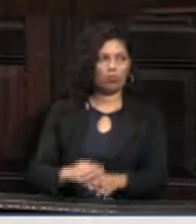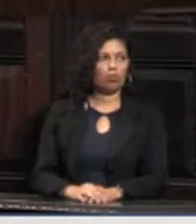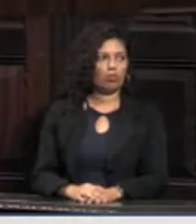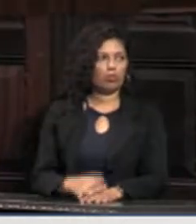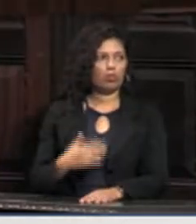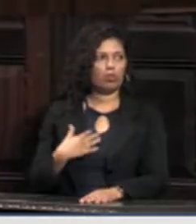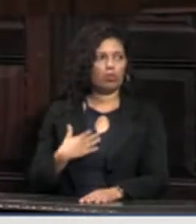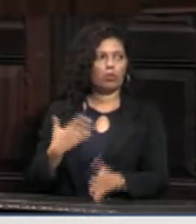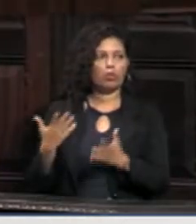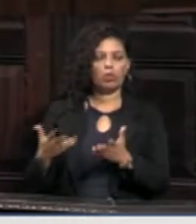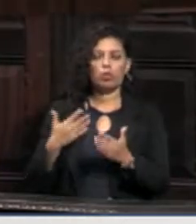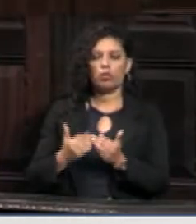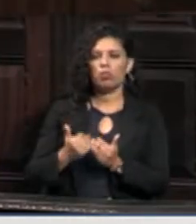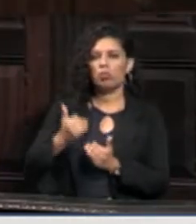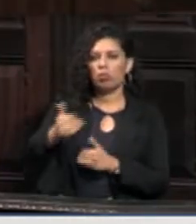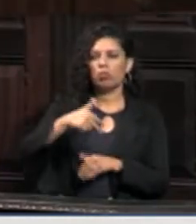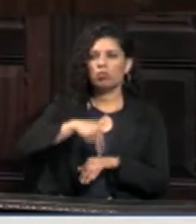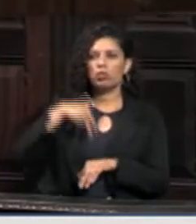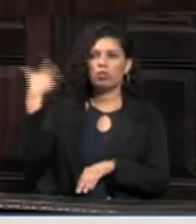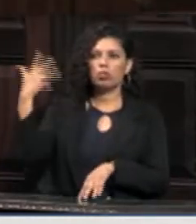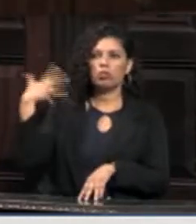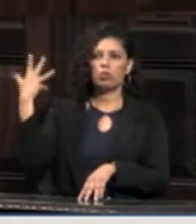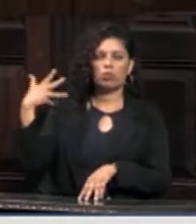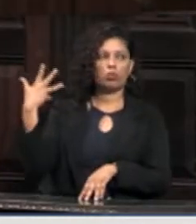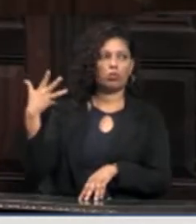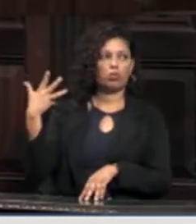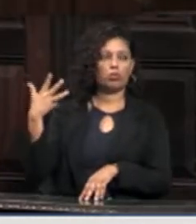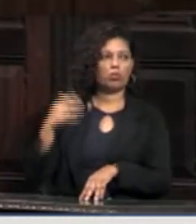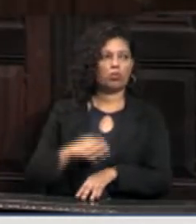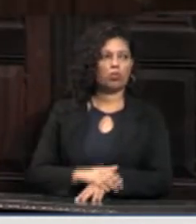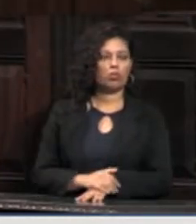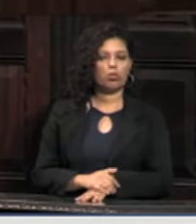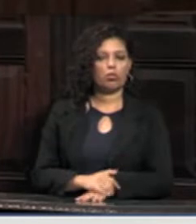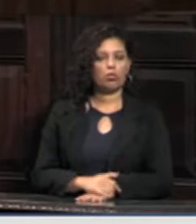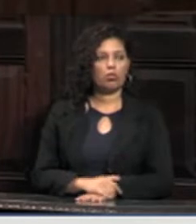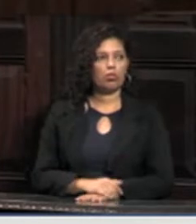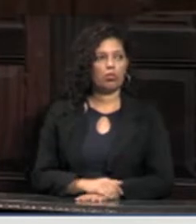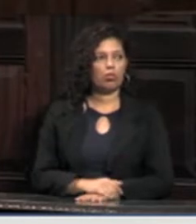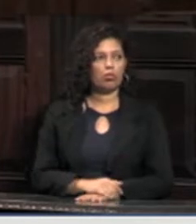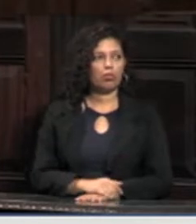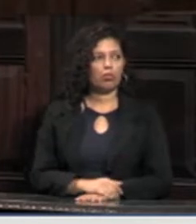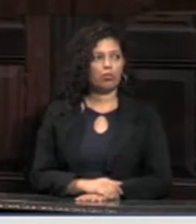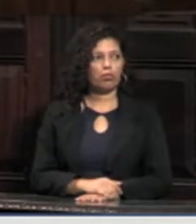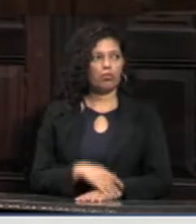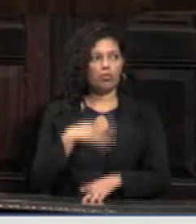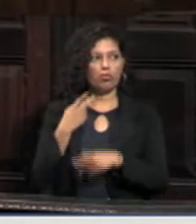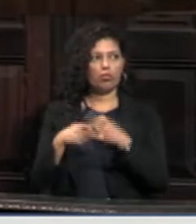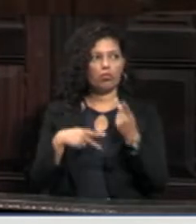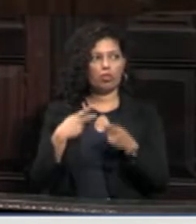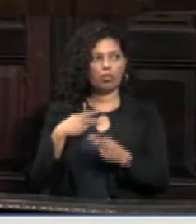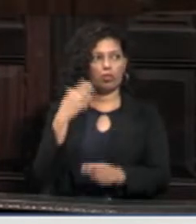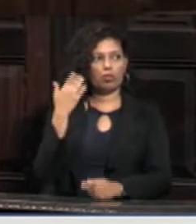eu gostaria de iniciar aqui a minha fala, dizer que compreendo a